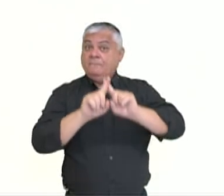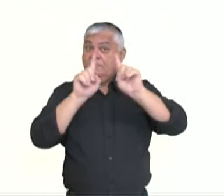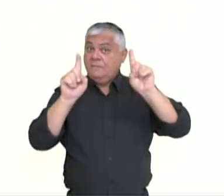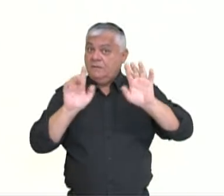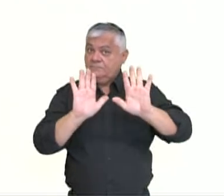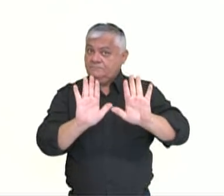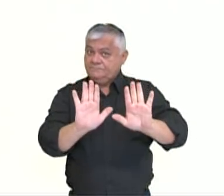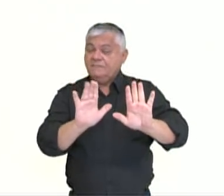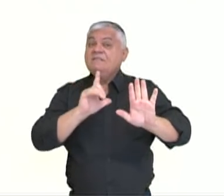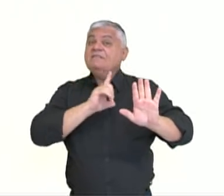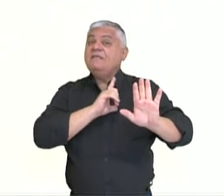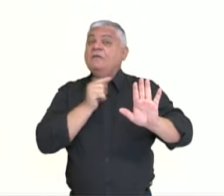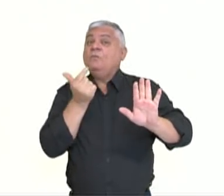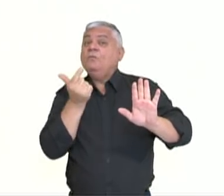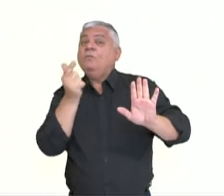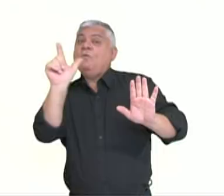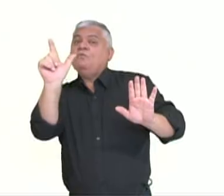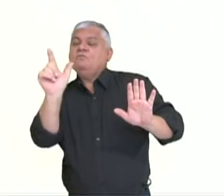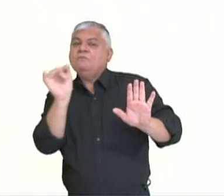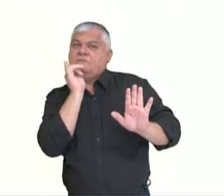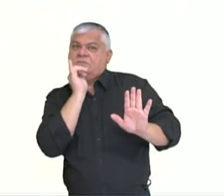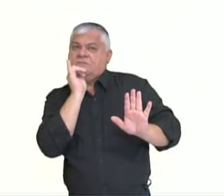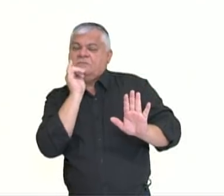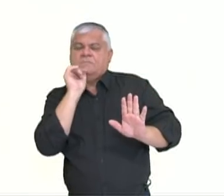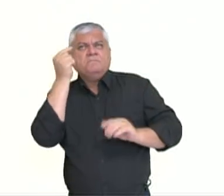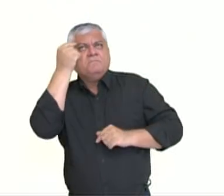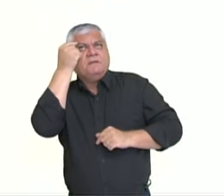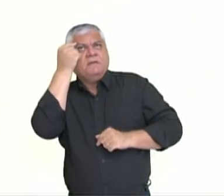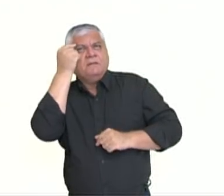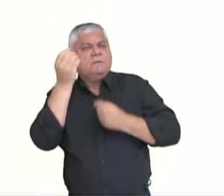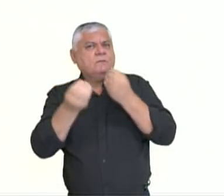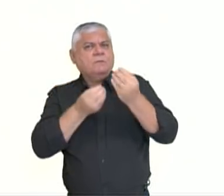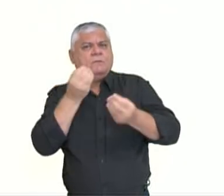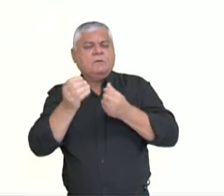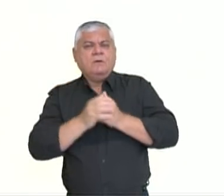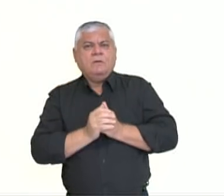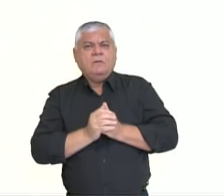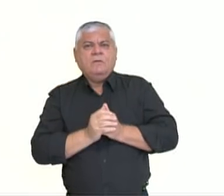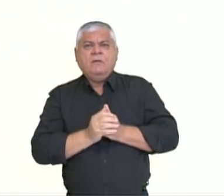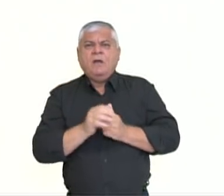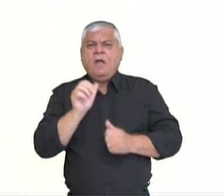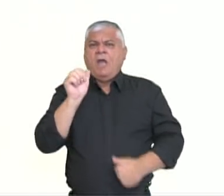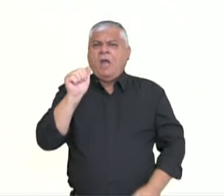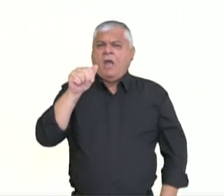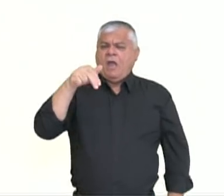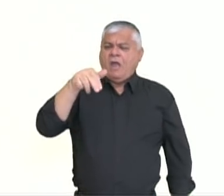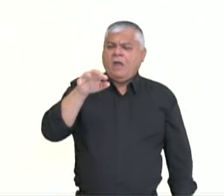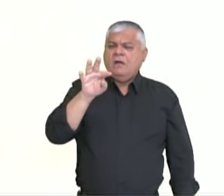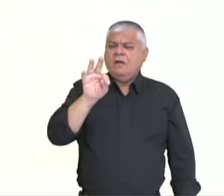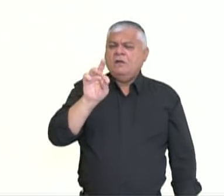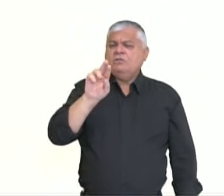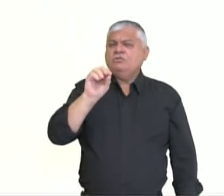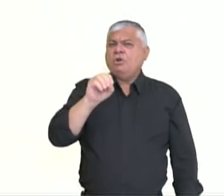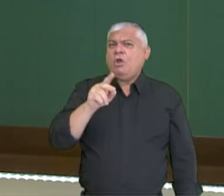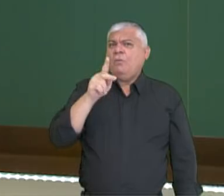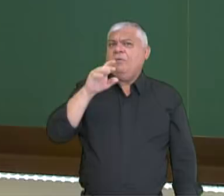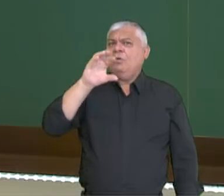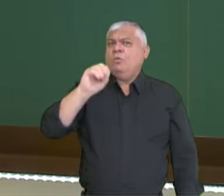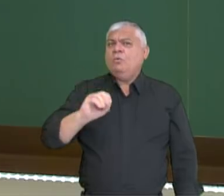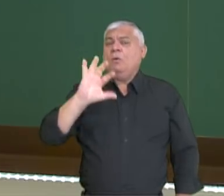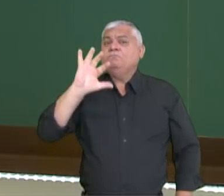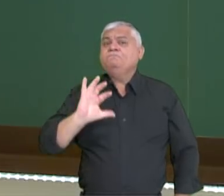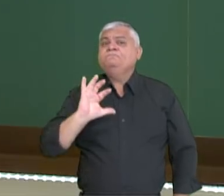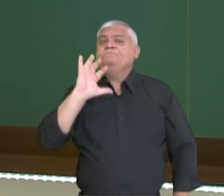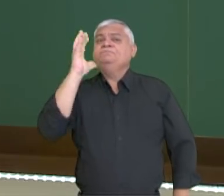numa outra escala, que pensar também nos fatores antrópicos, que são aqueles provocados